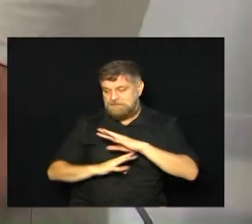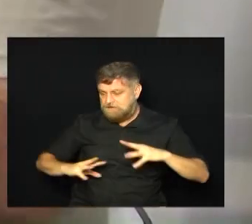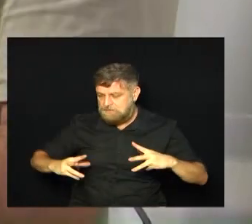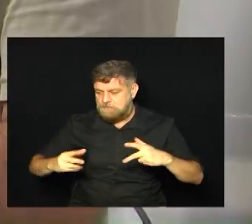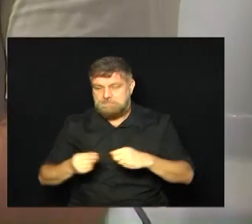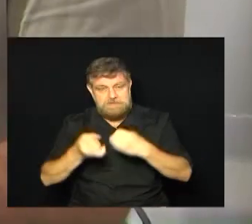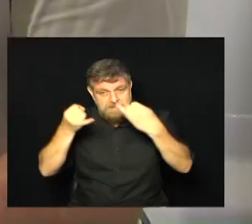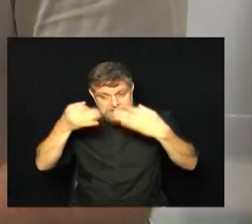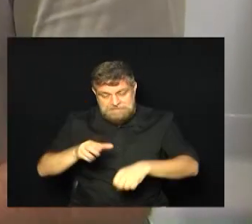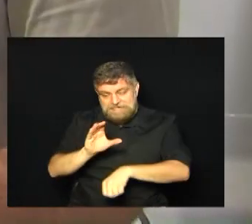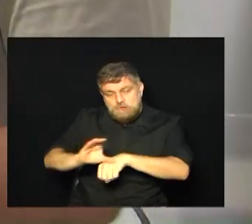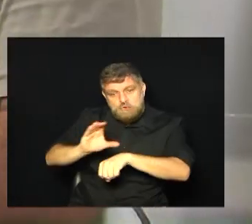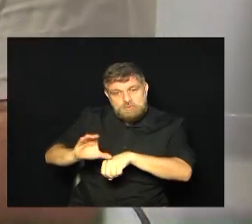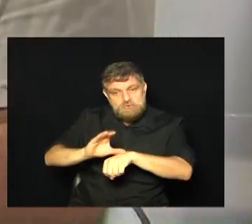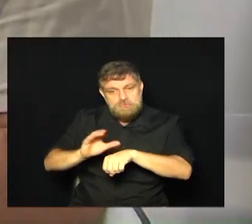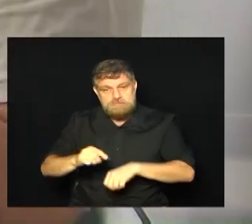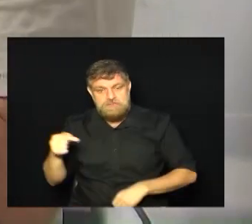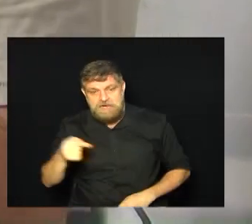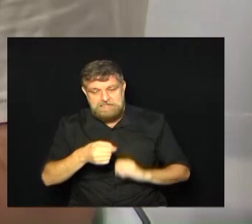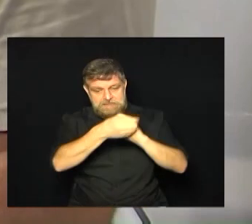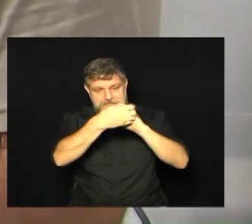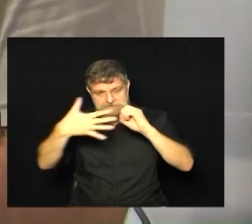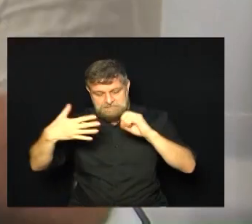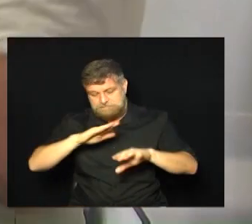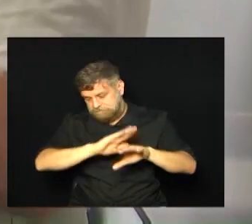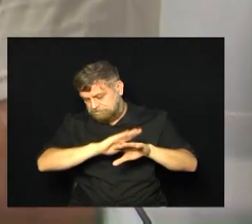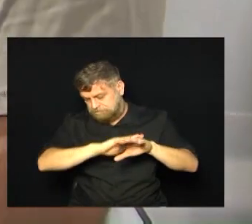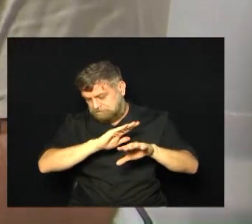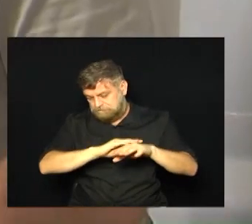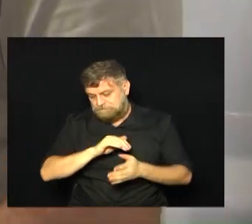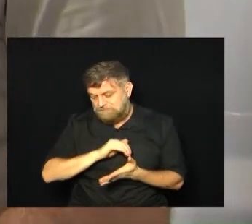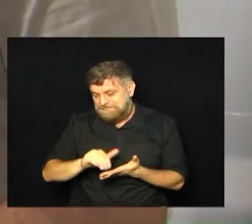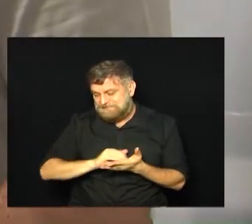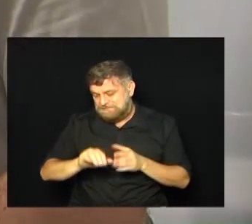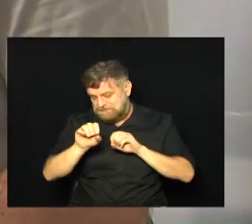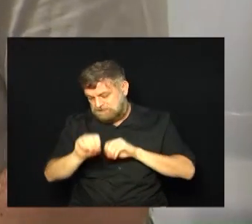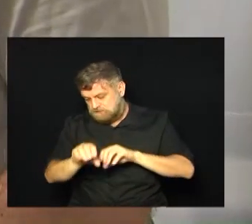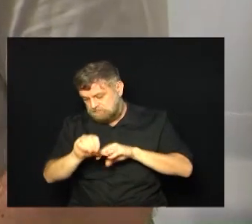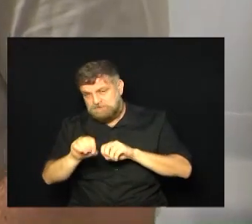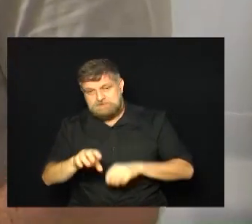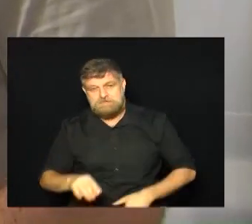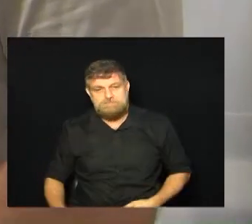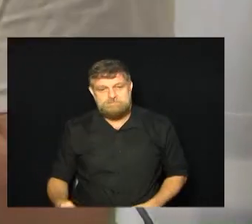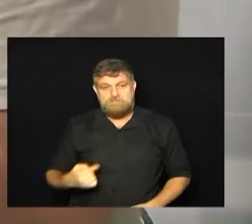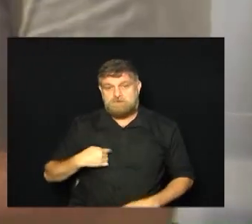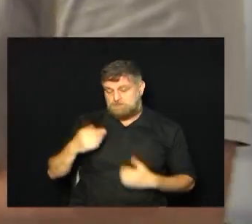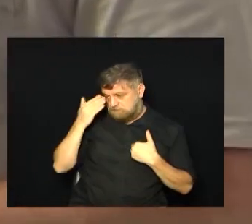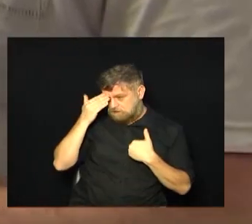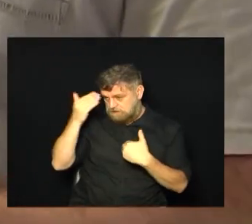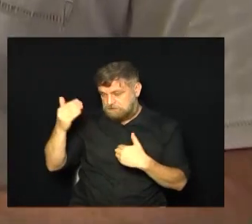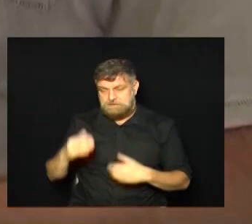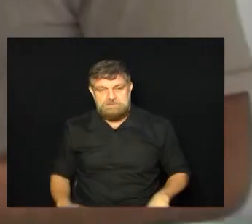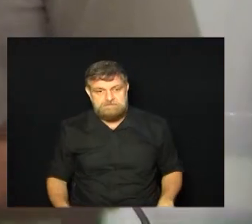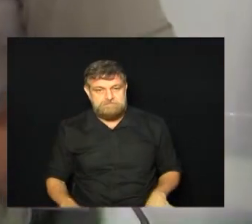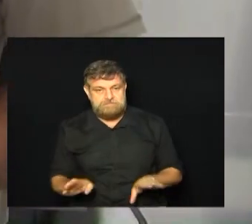falando a respeito desses cursos que são oferecidos, não é, por vocês, da Secretaria de Educação. Eu que agradeço. Tá bom, muito